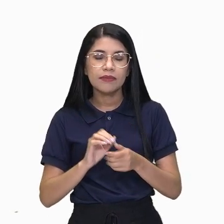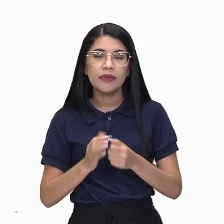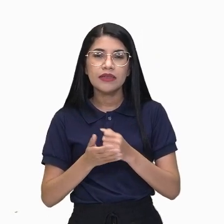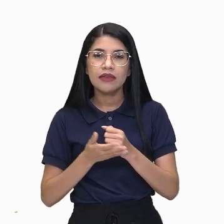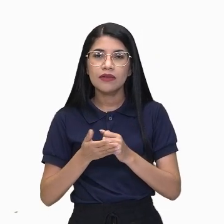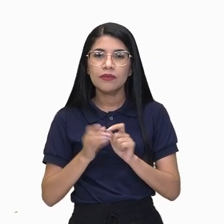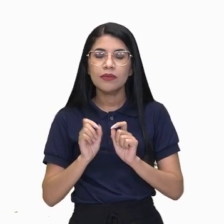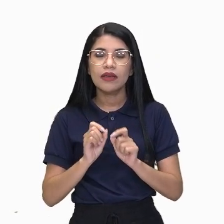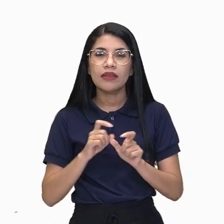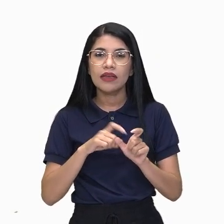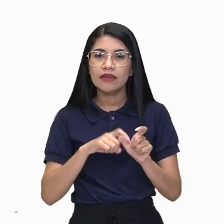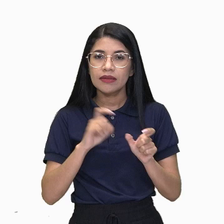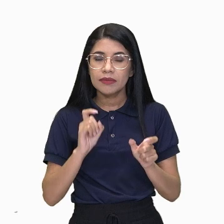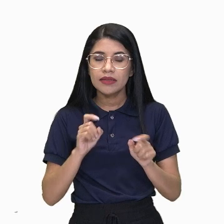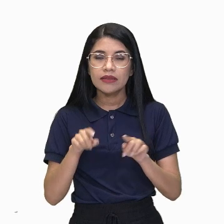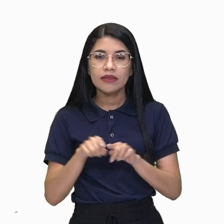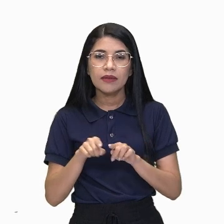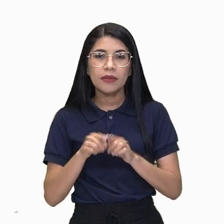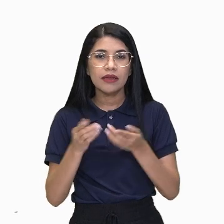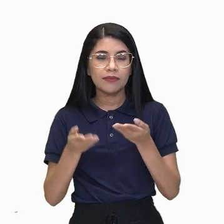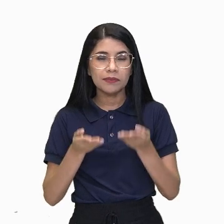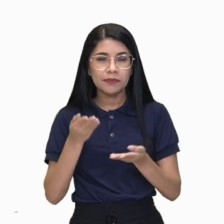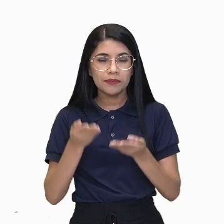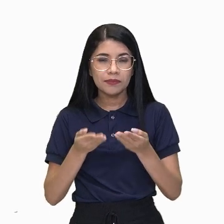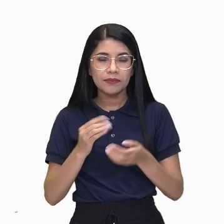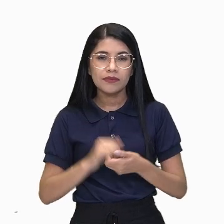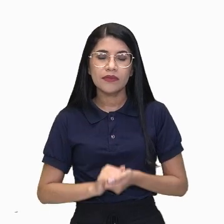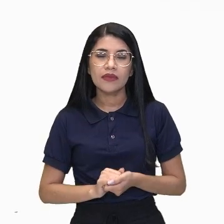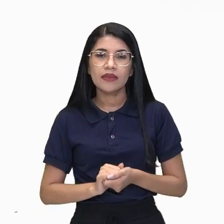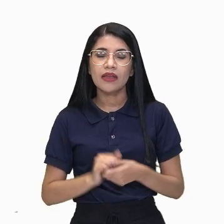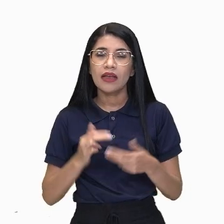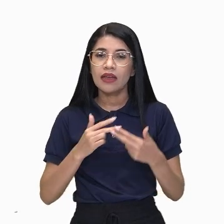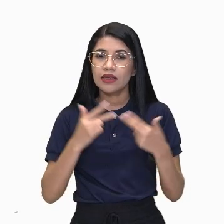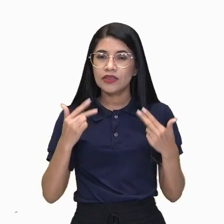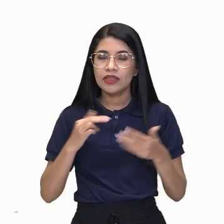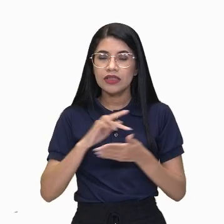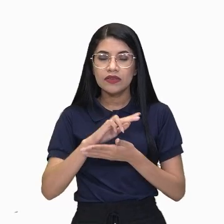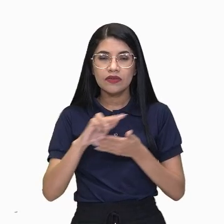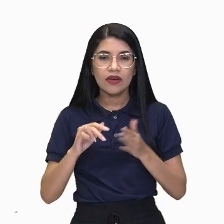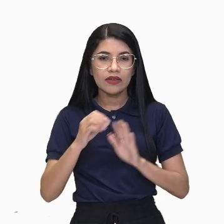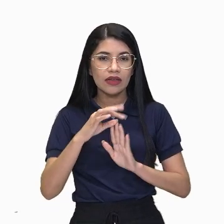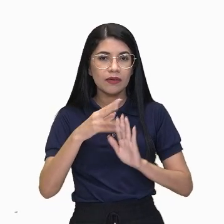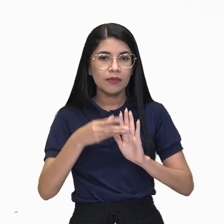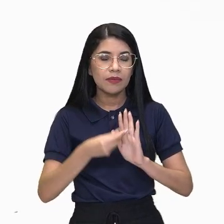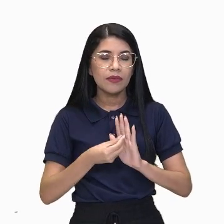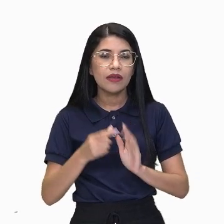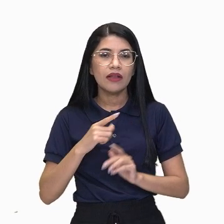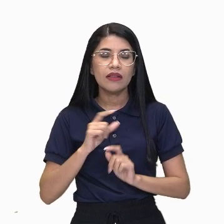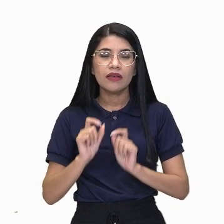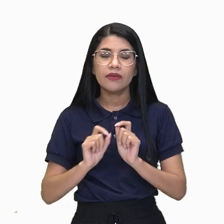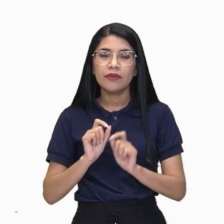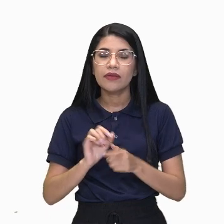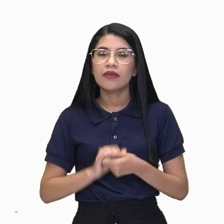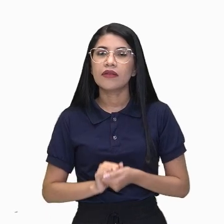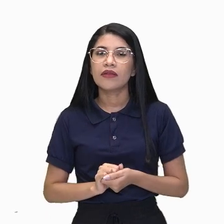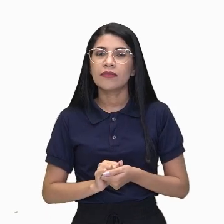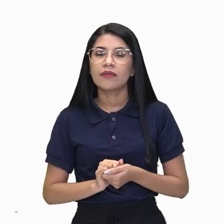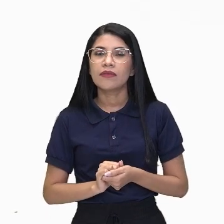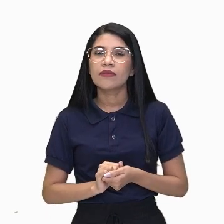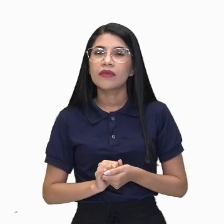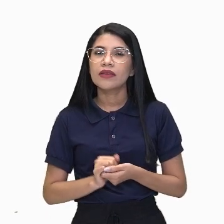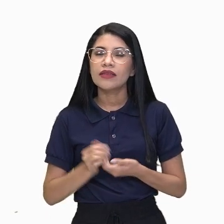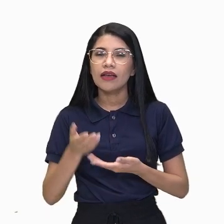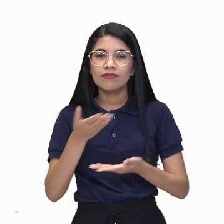e no equilíbrio, né? Muitas etnias amazônicas adotam o princípio da reciprocidade, onde